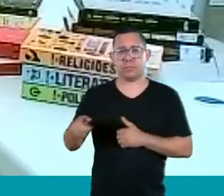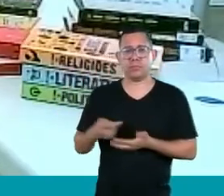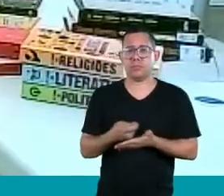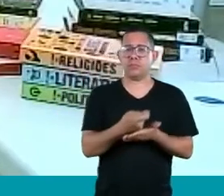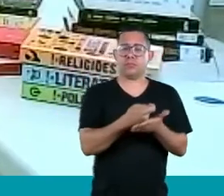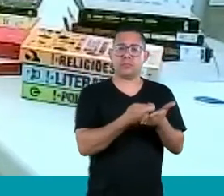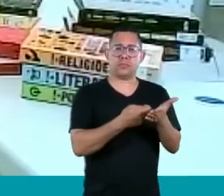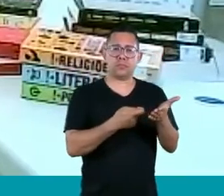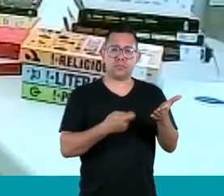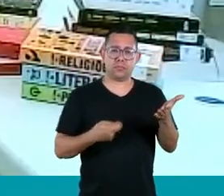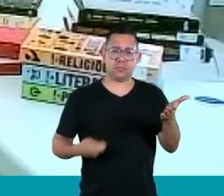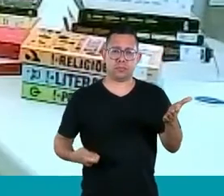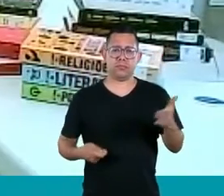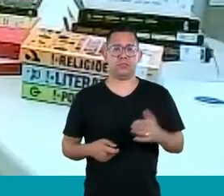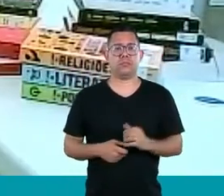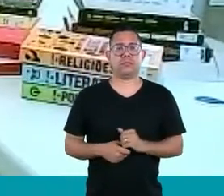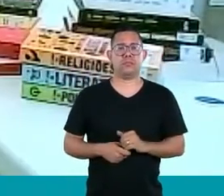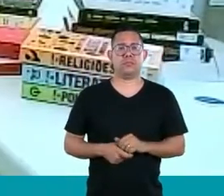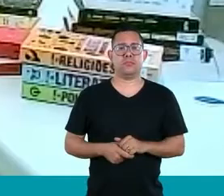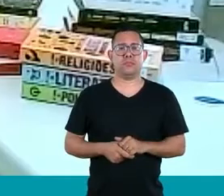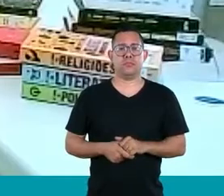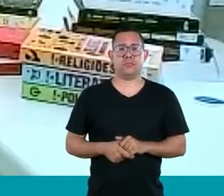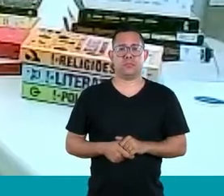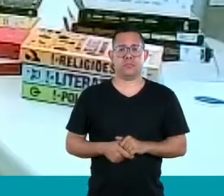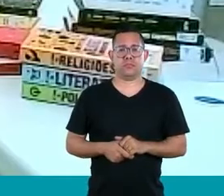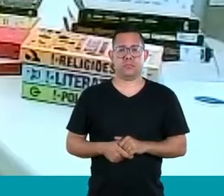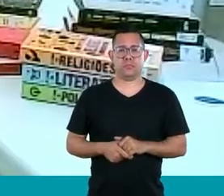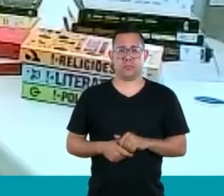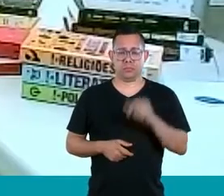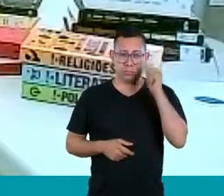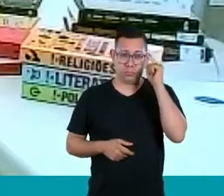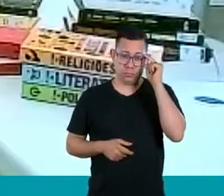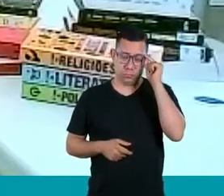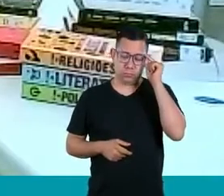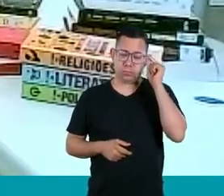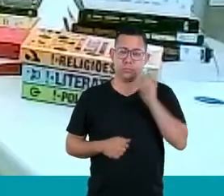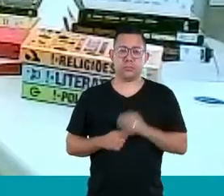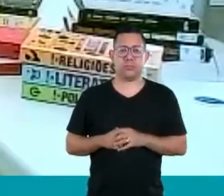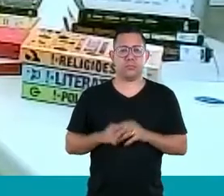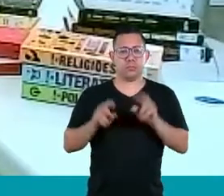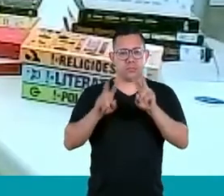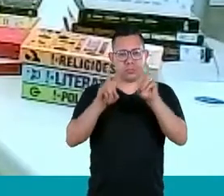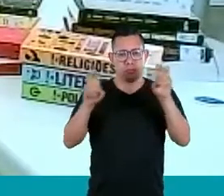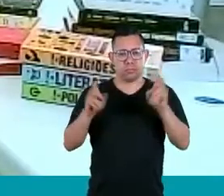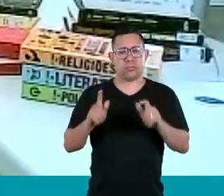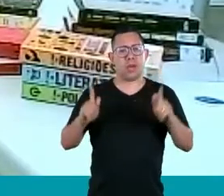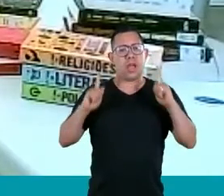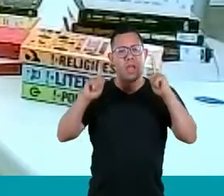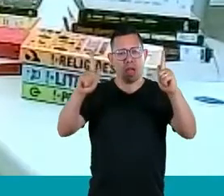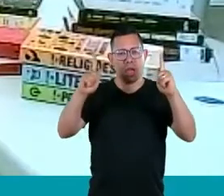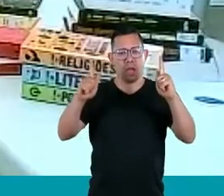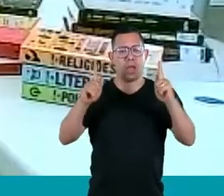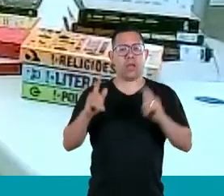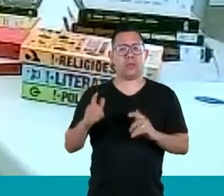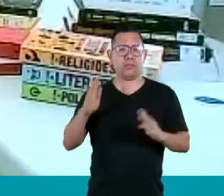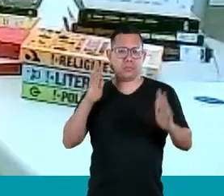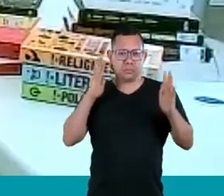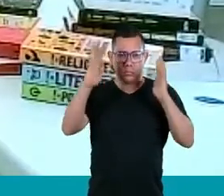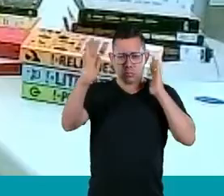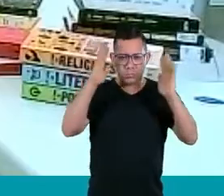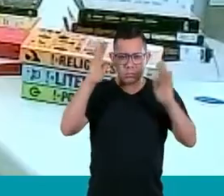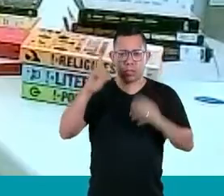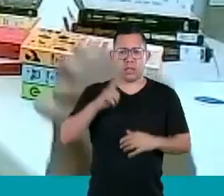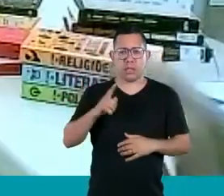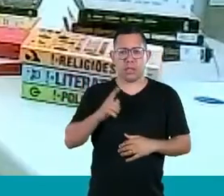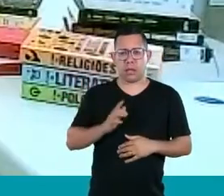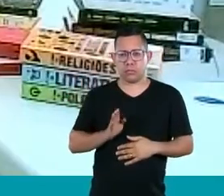redação o seguinte, né? Então, abre aspas. A greve dos caminhoneiros tem os seus dois